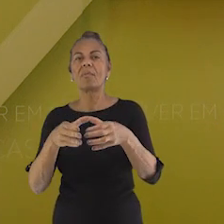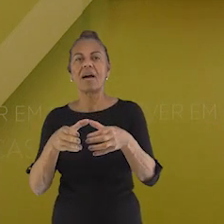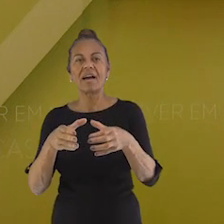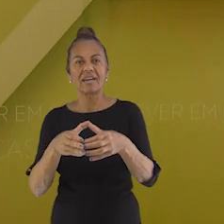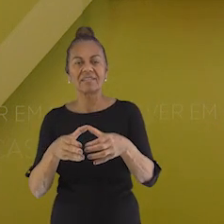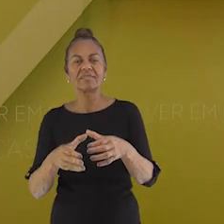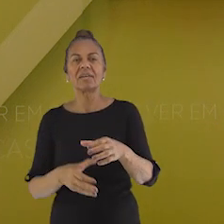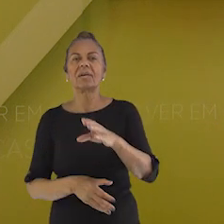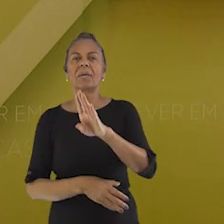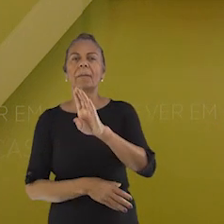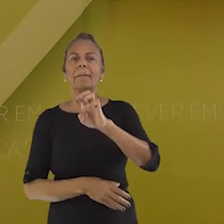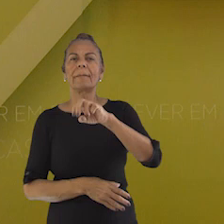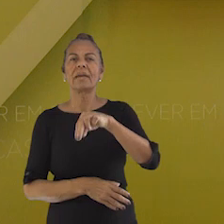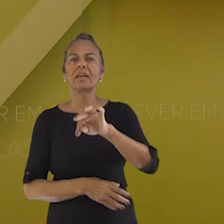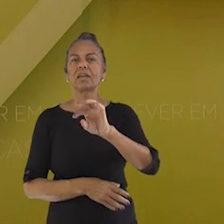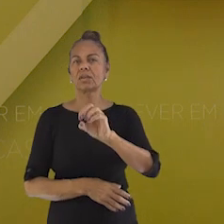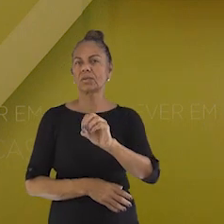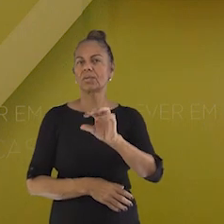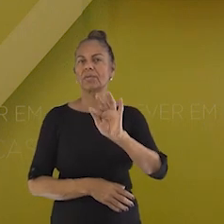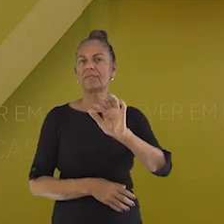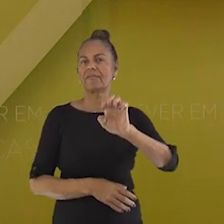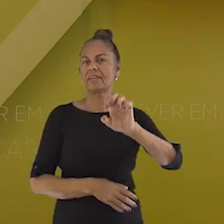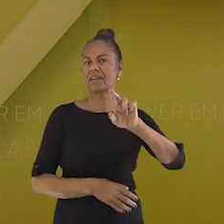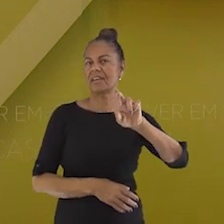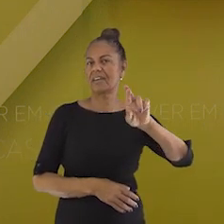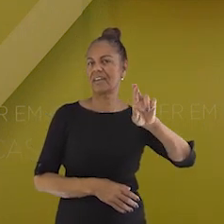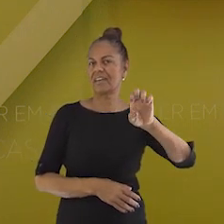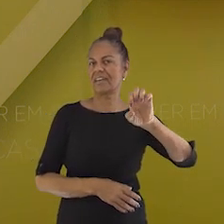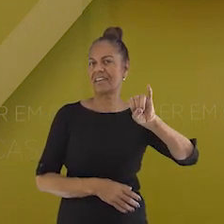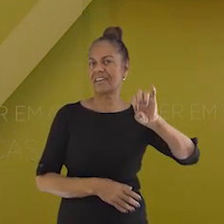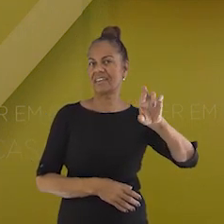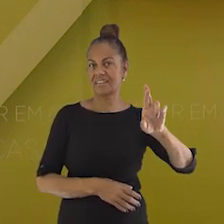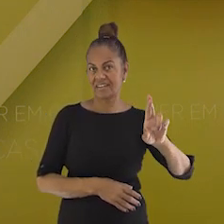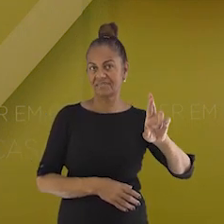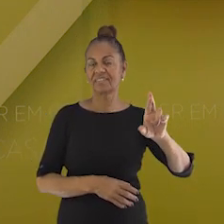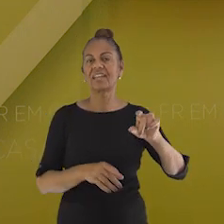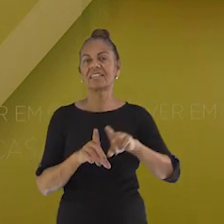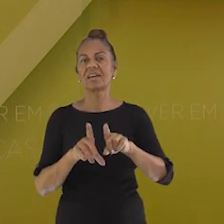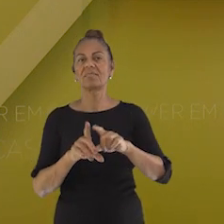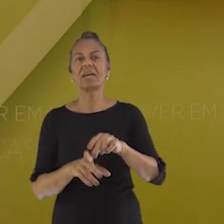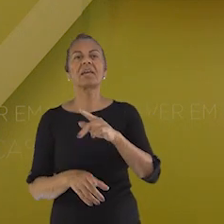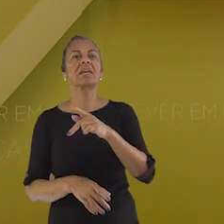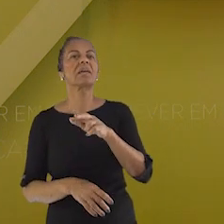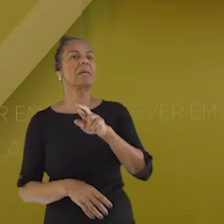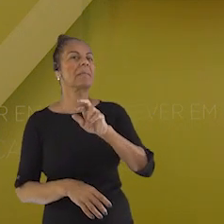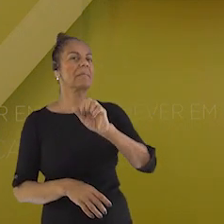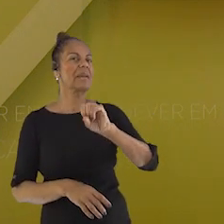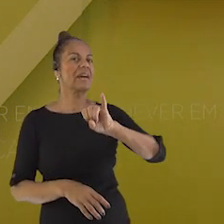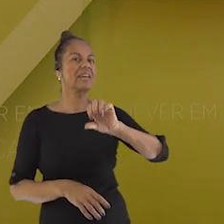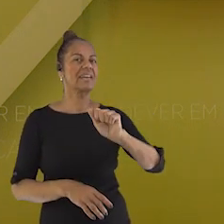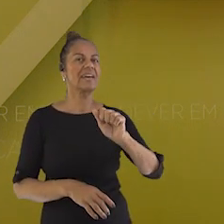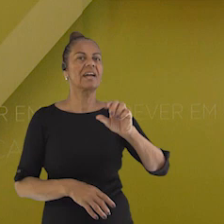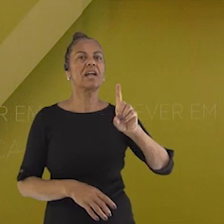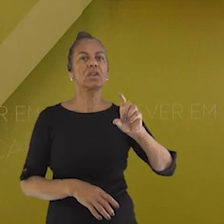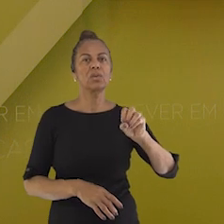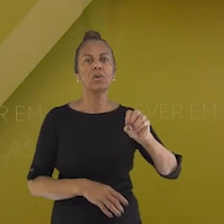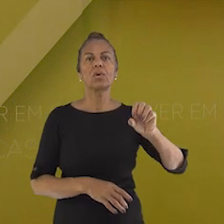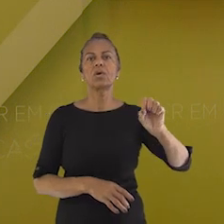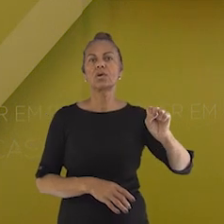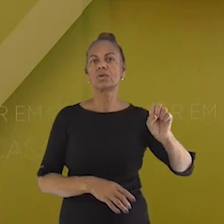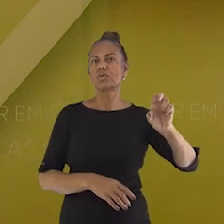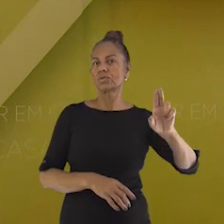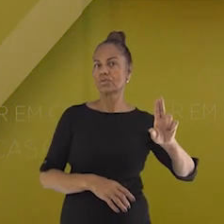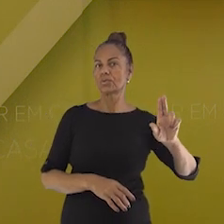Suá. E aqui ao lado, uma foto mais atual dessa região. Quanta mudança, não é?